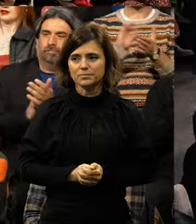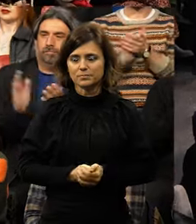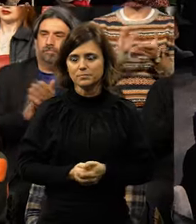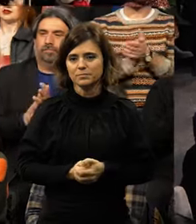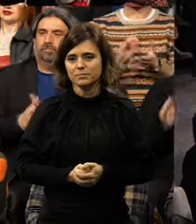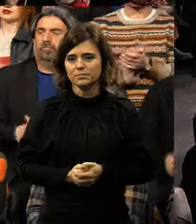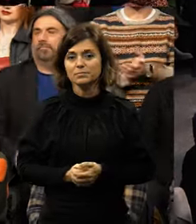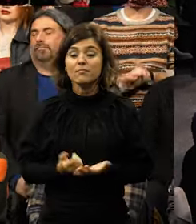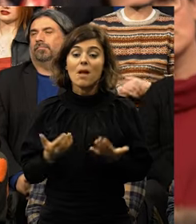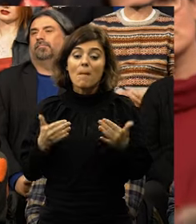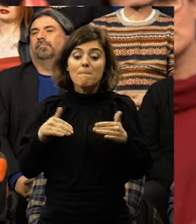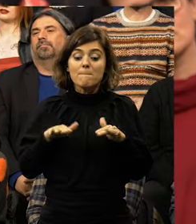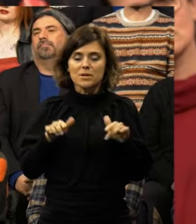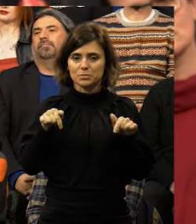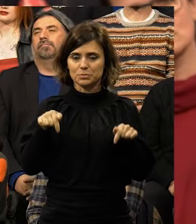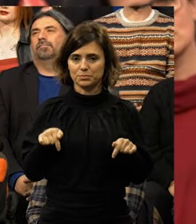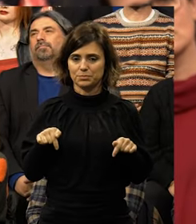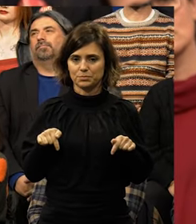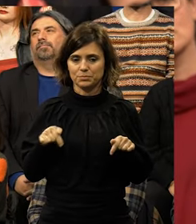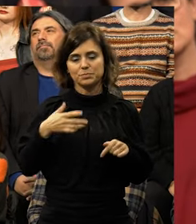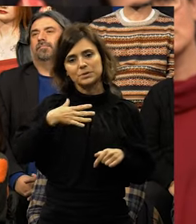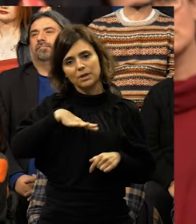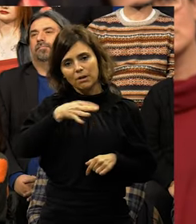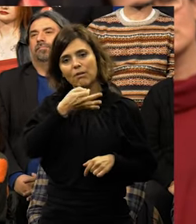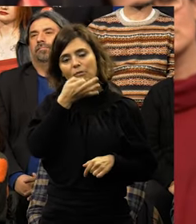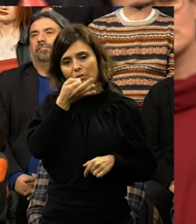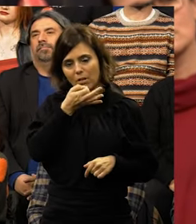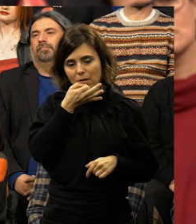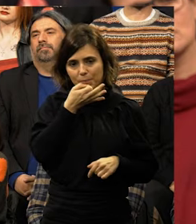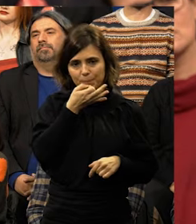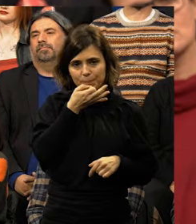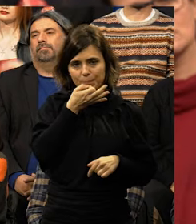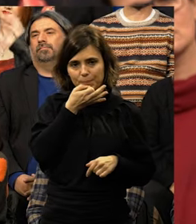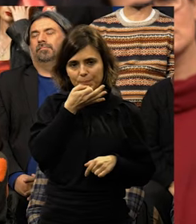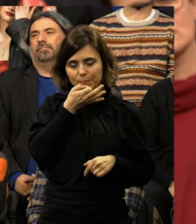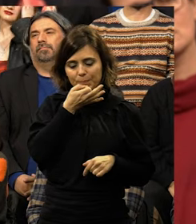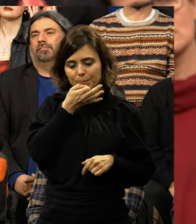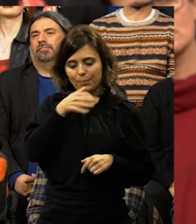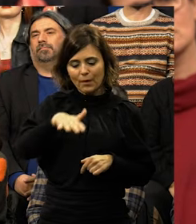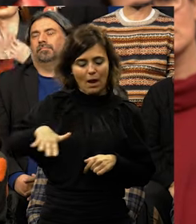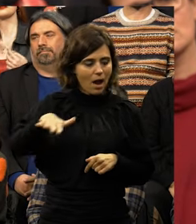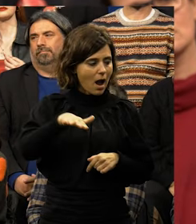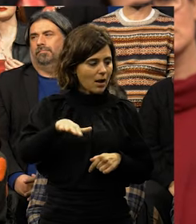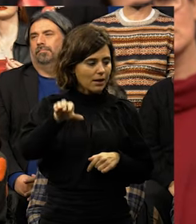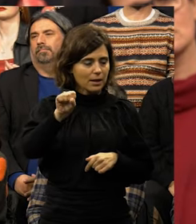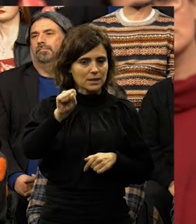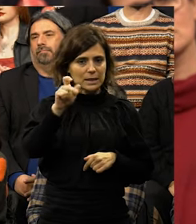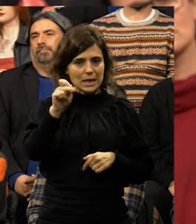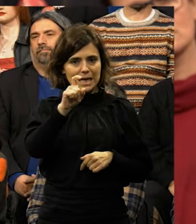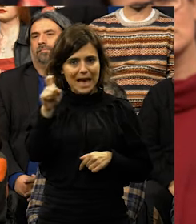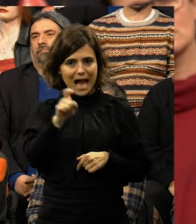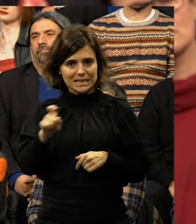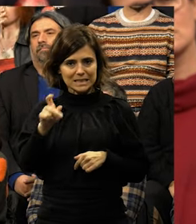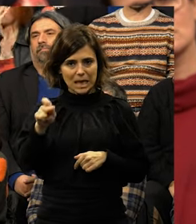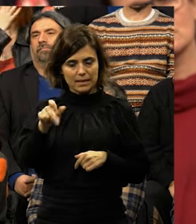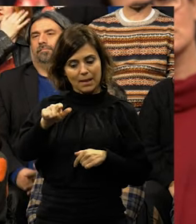rua mas eu hoje quero falar-vos de Gaza e do Povo palestiniano